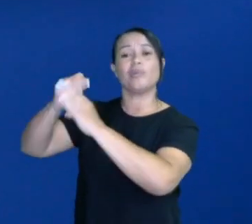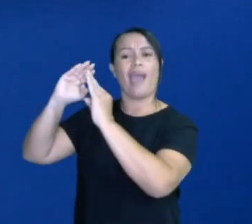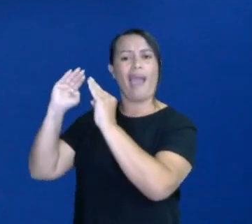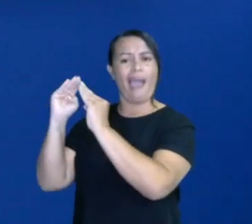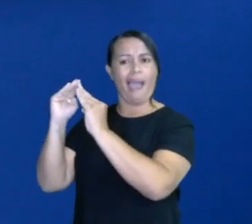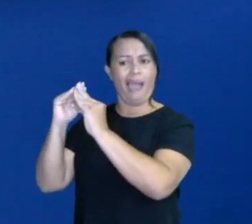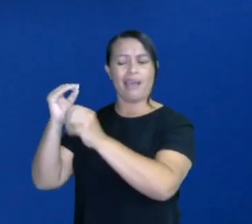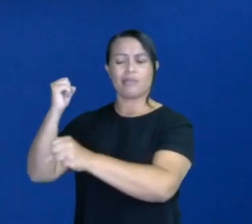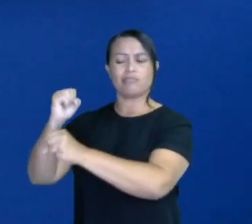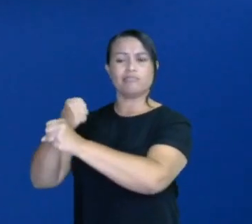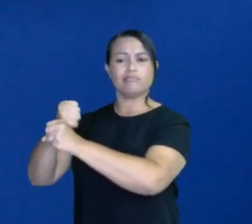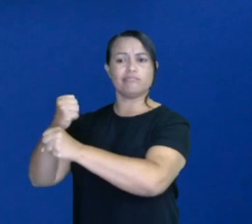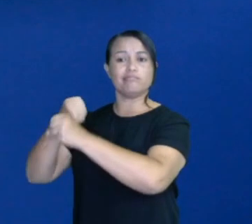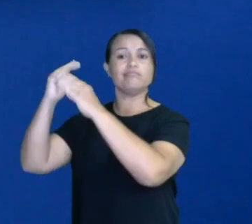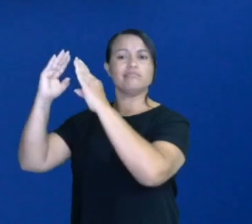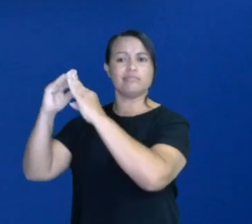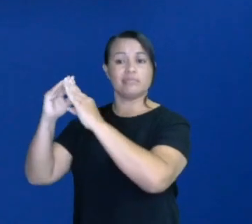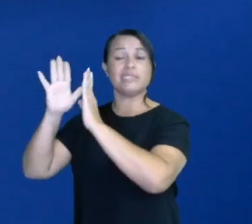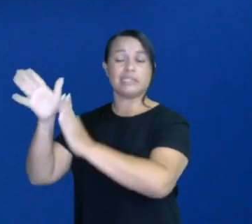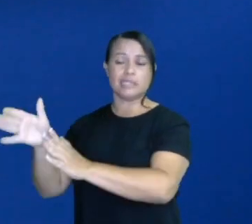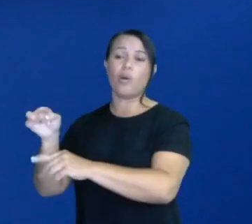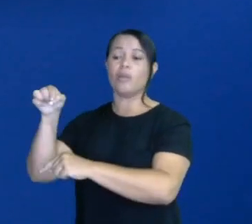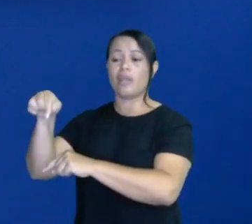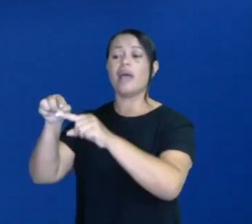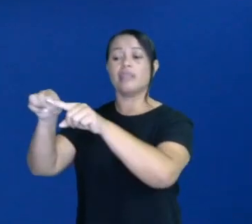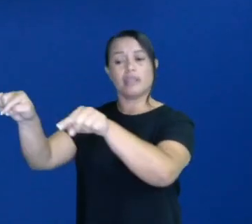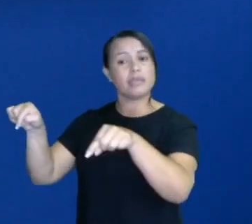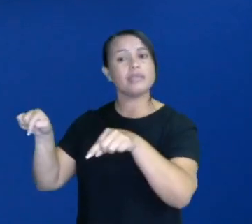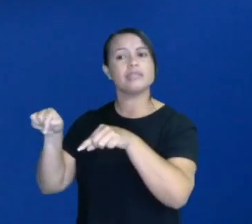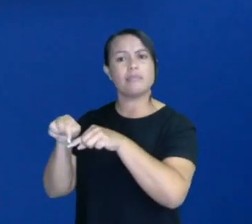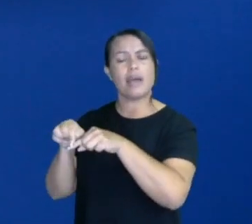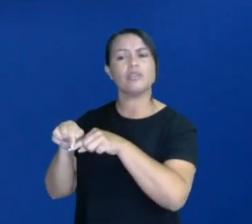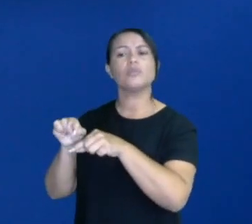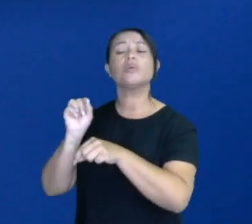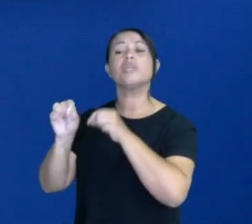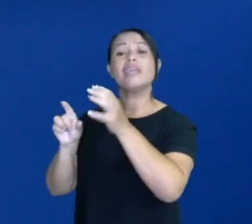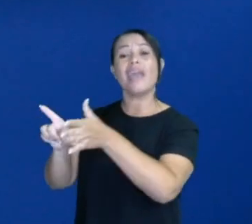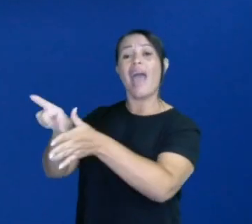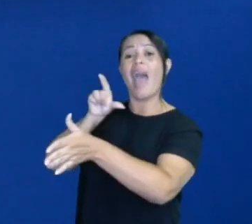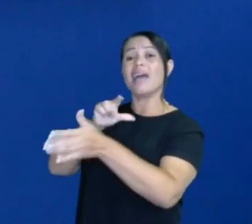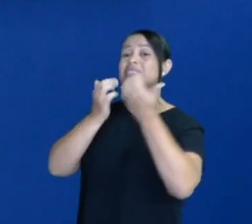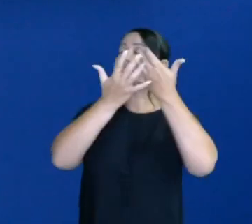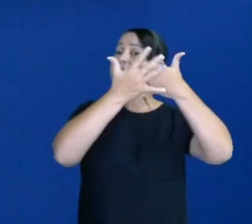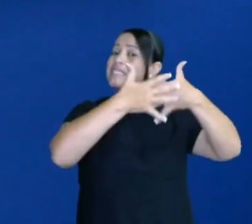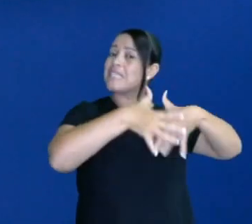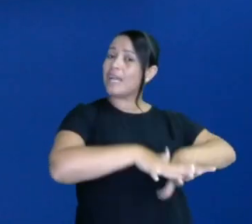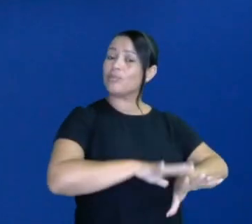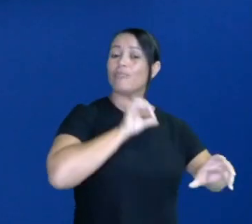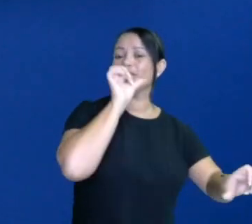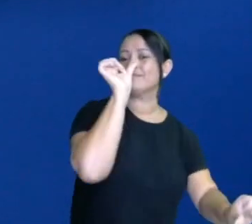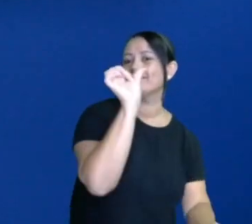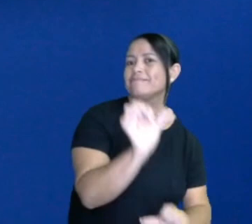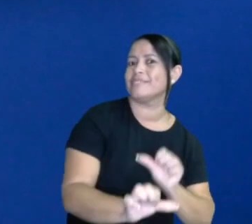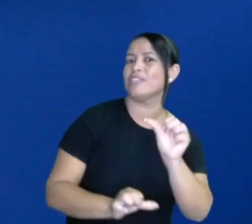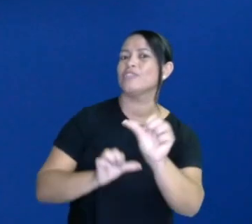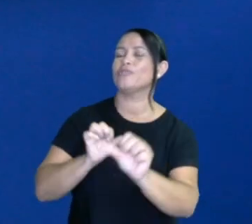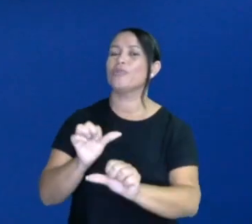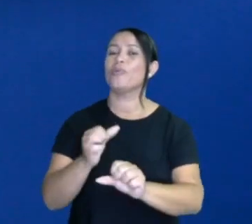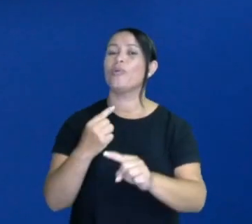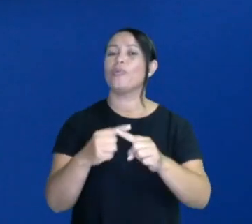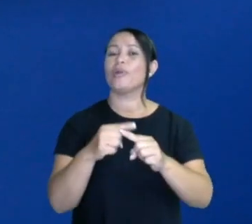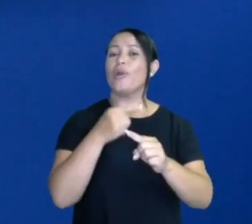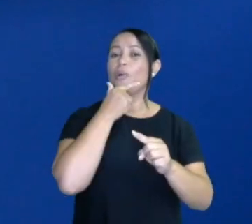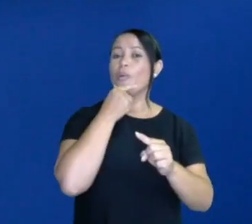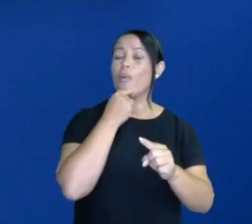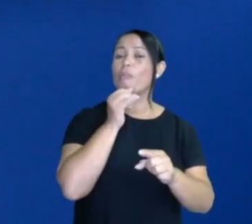casas, elas estão contidas naquele espaço que era um espaço natural, mas que pela ação